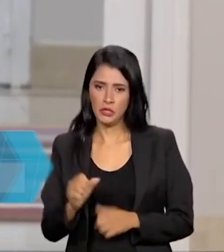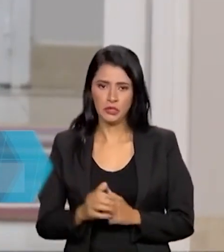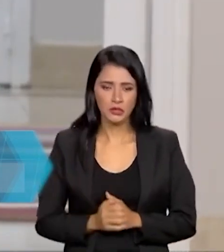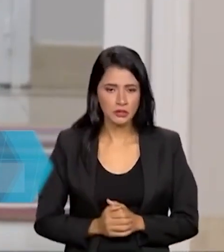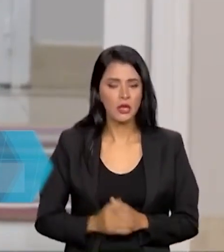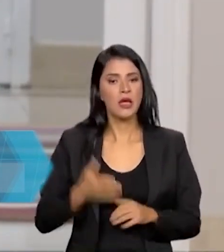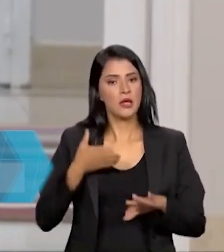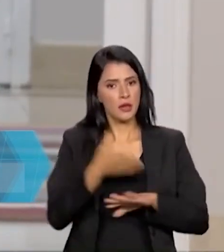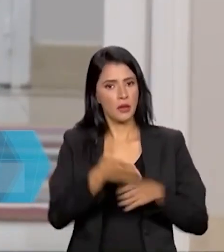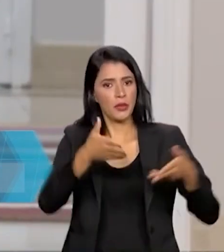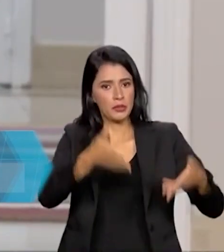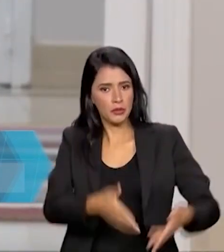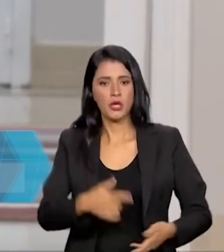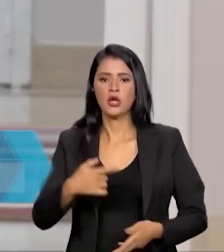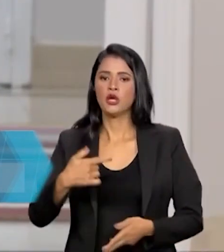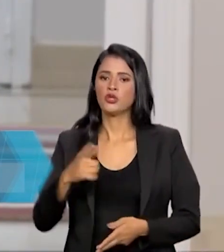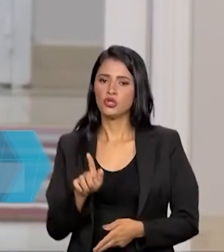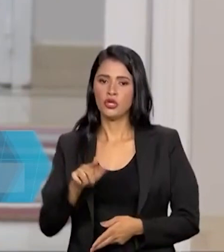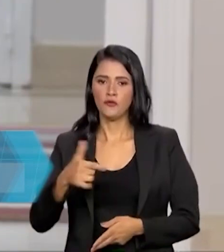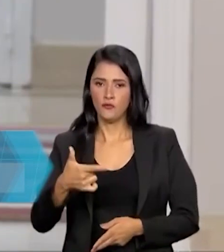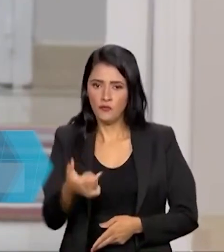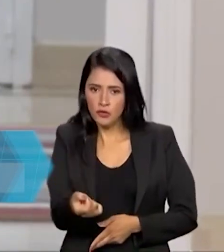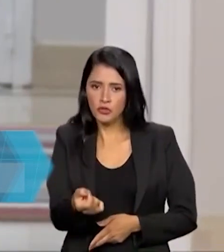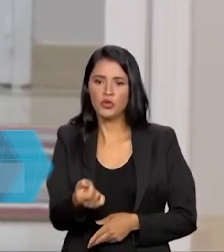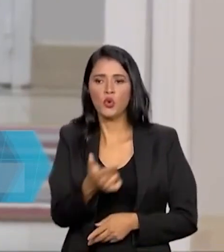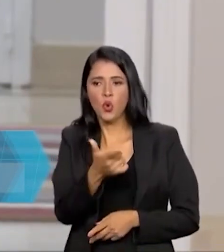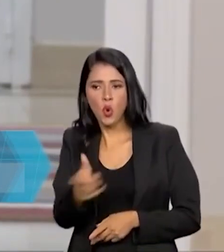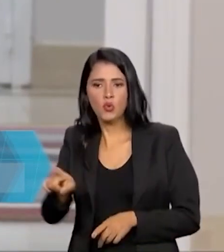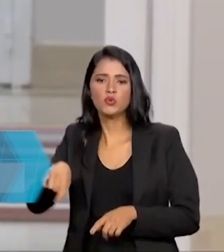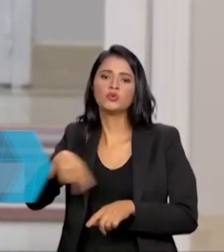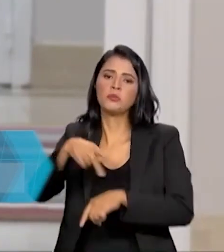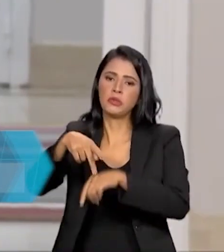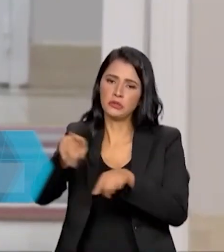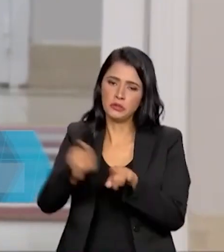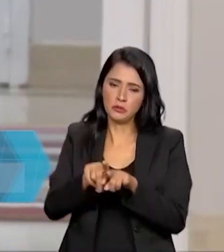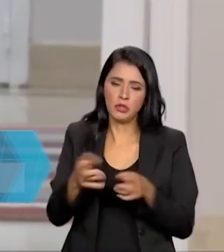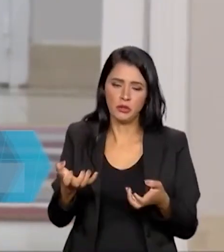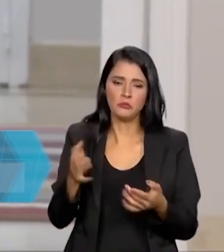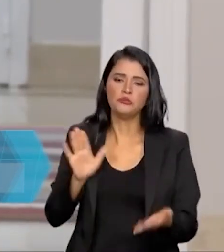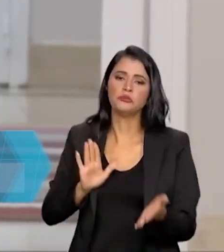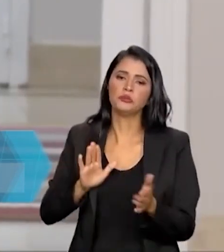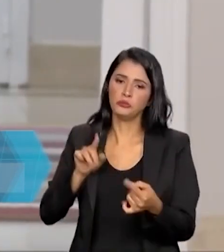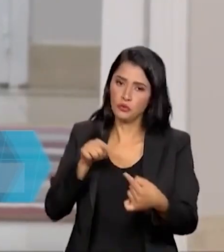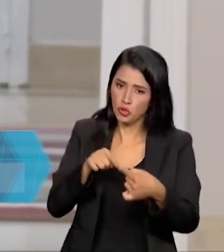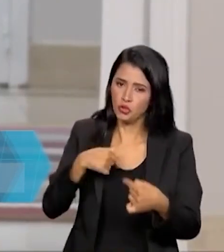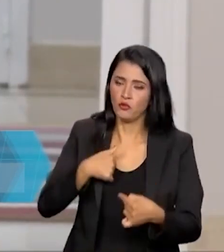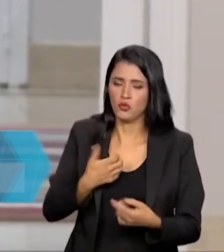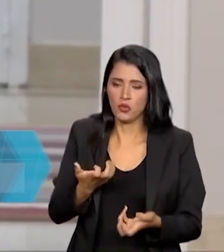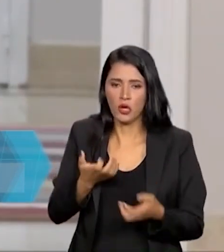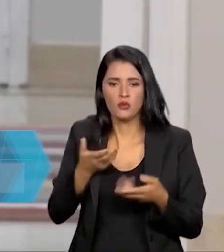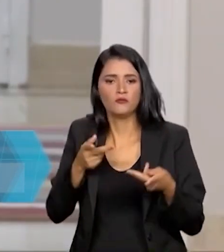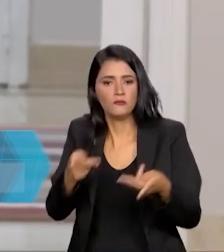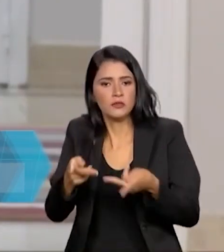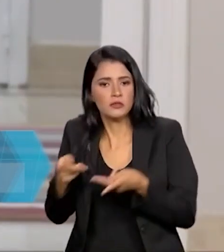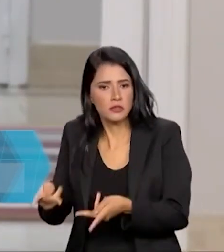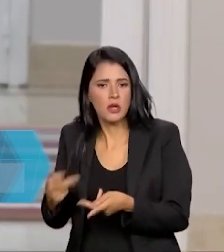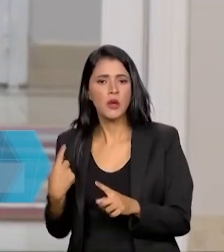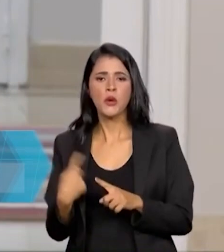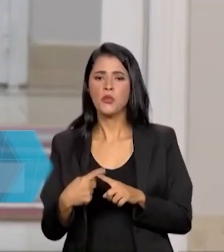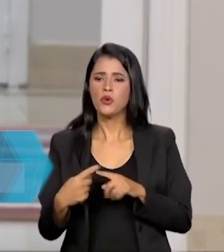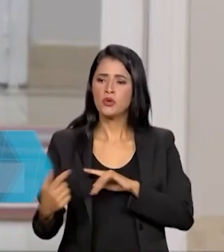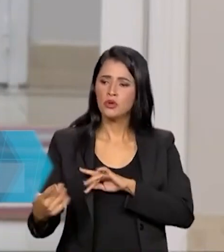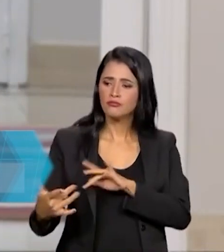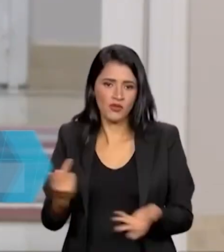e pretendo visitar outros países porque eu acho que a relação política ela é feita